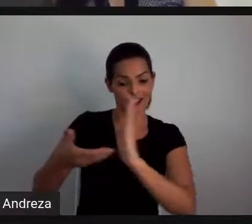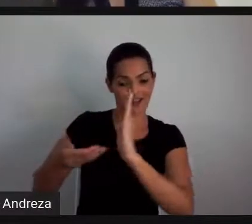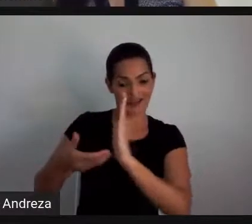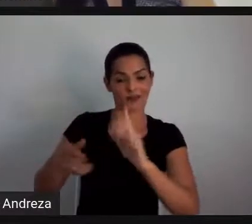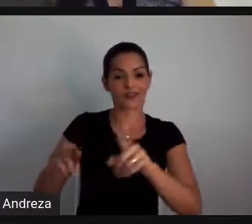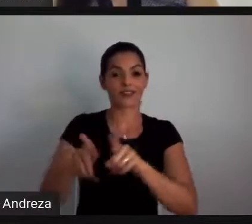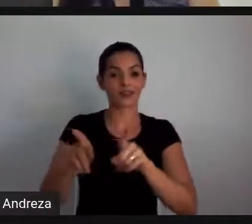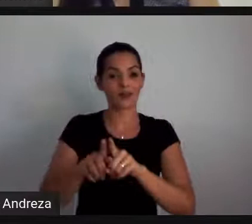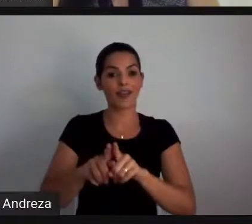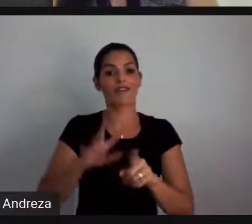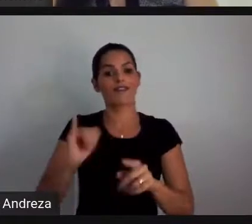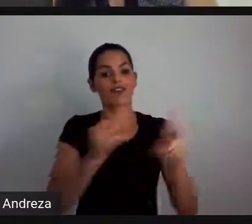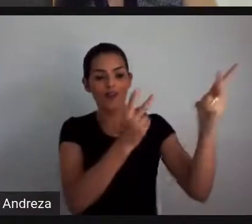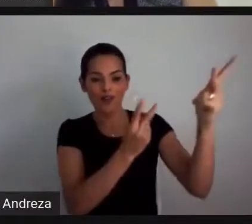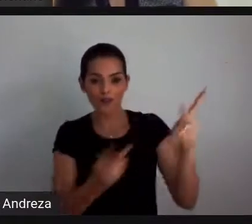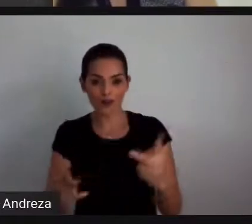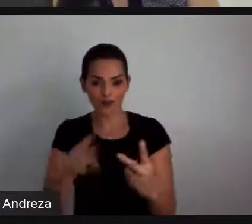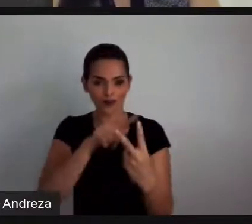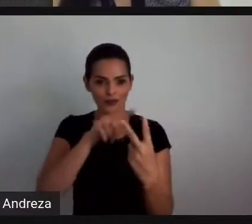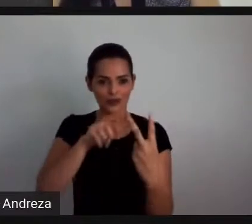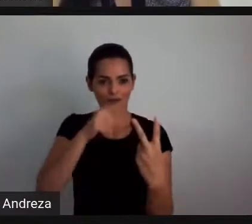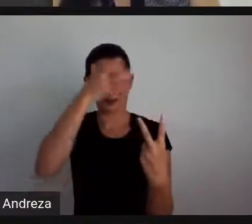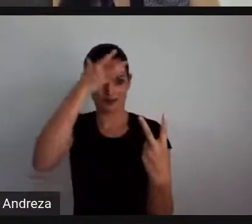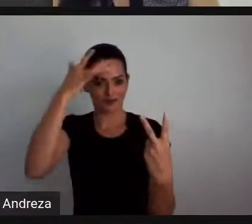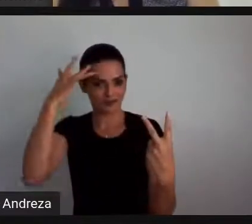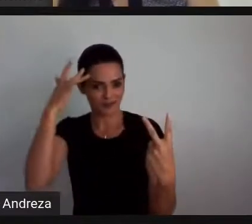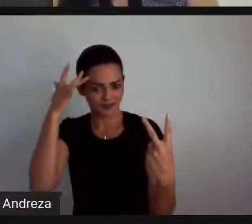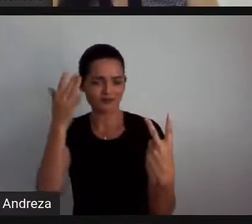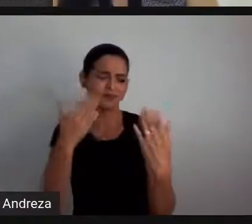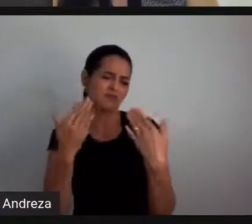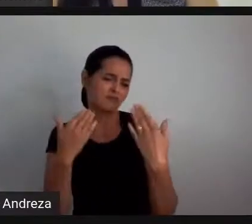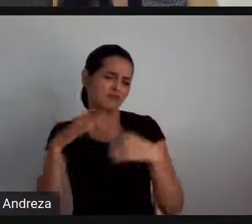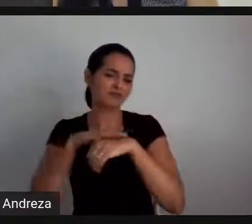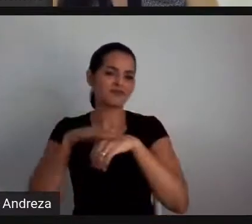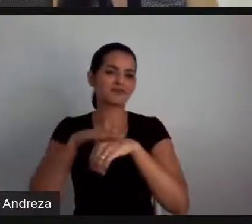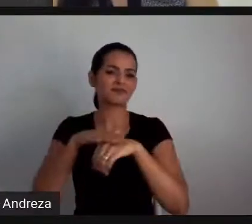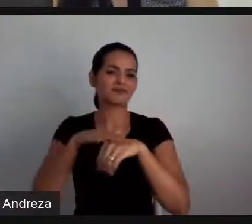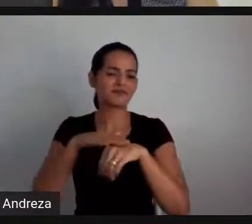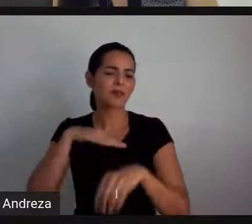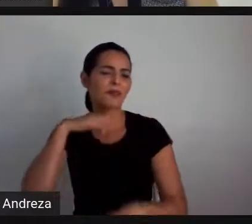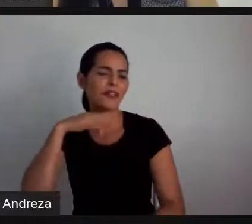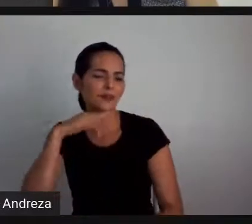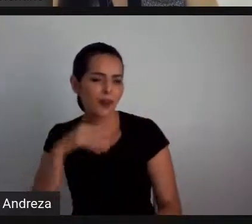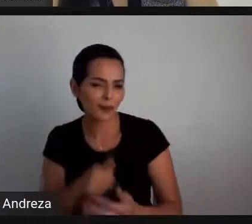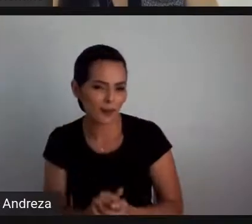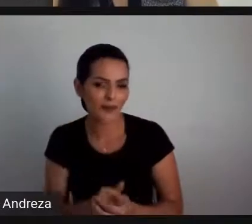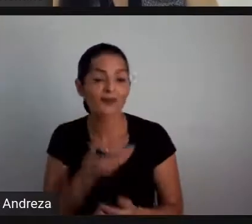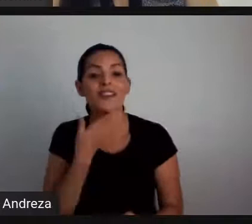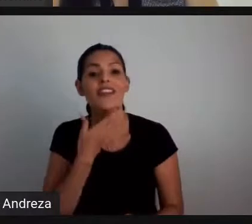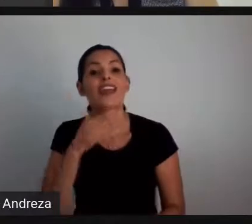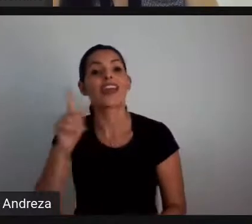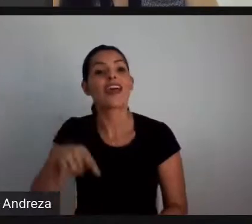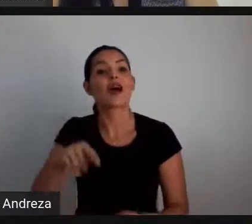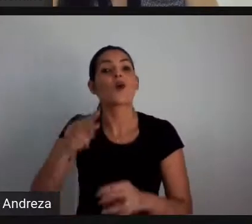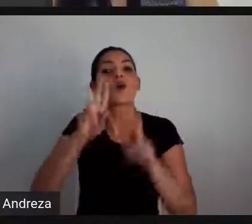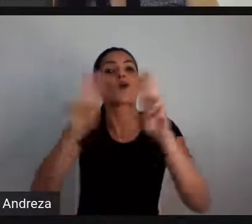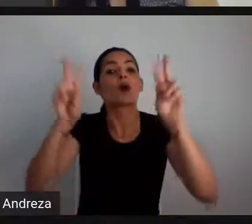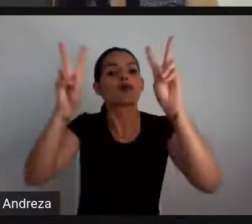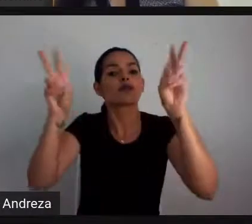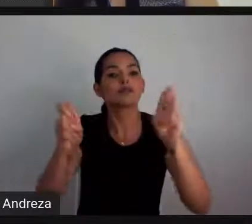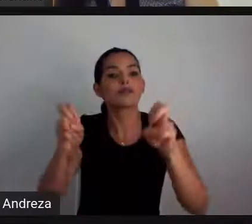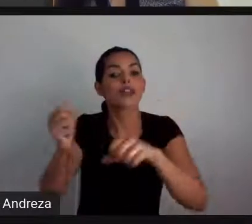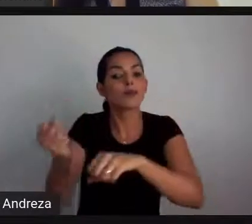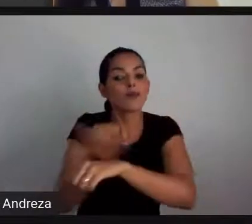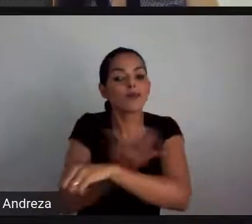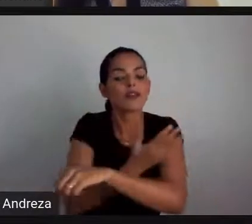né, teremos hoje dois convidados para esse bate-papo que a gente deu o nome, né, de emoção e razão na sua vida financeira.